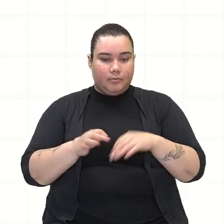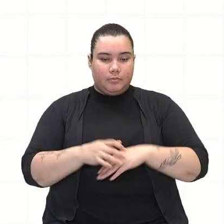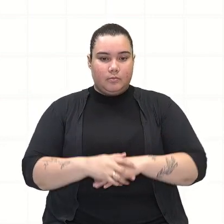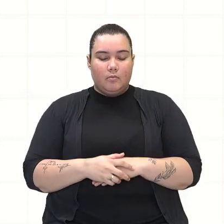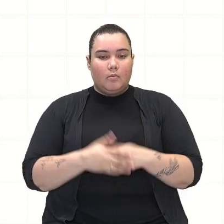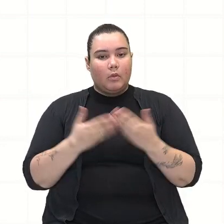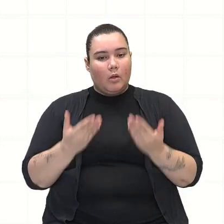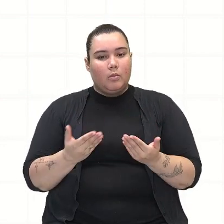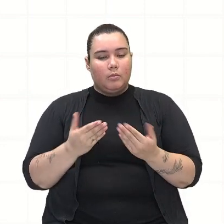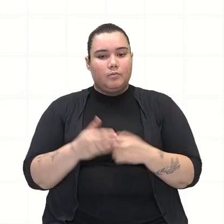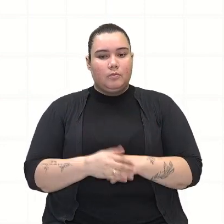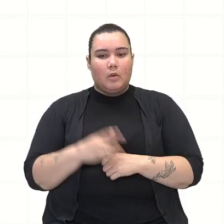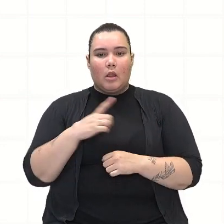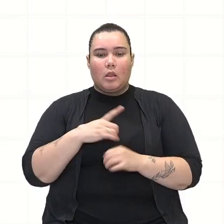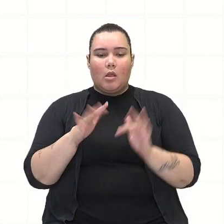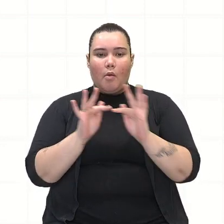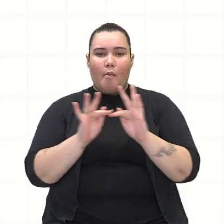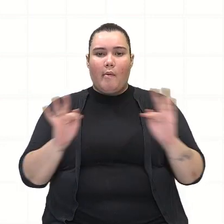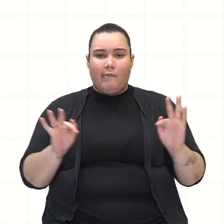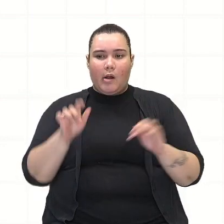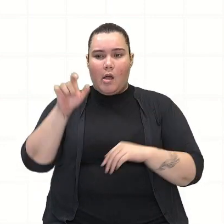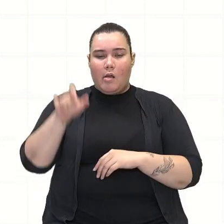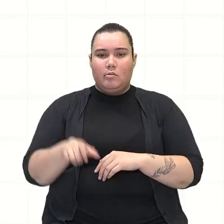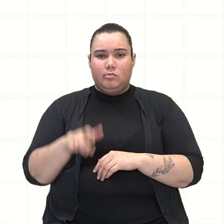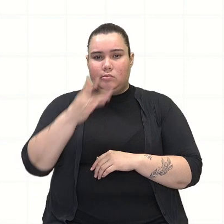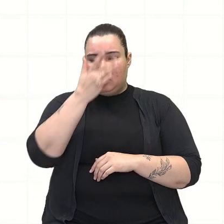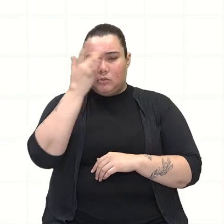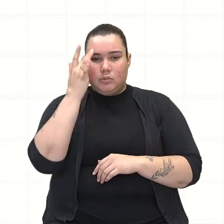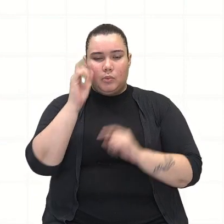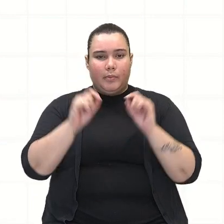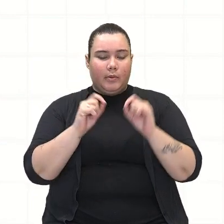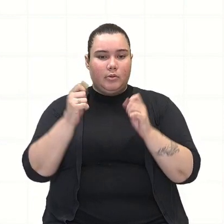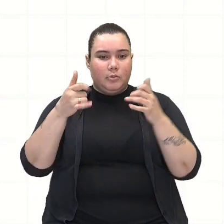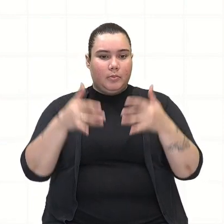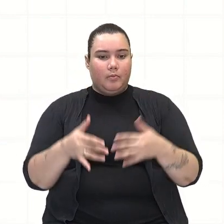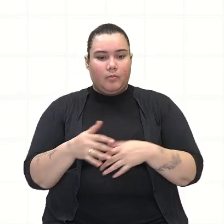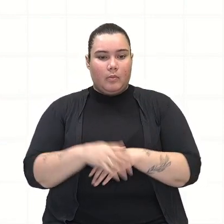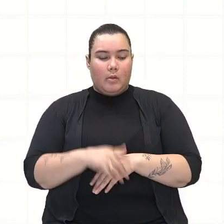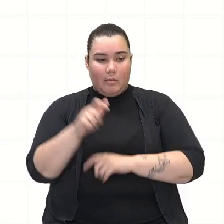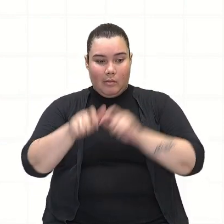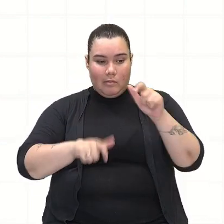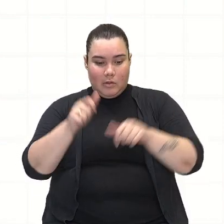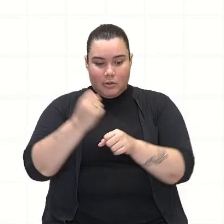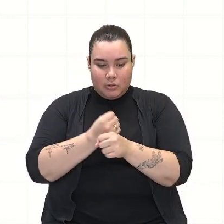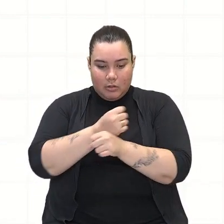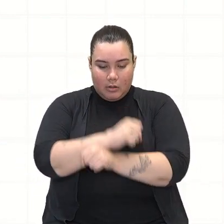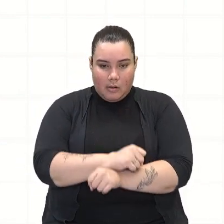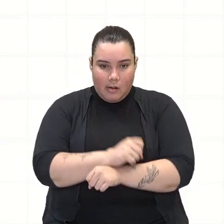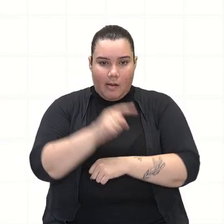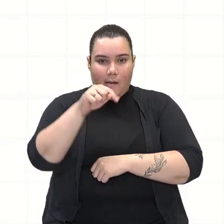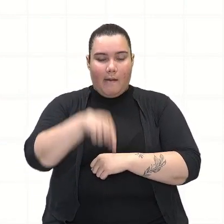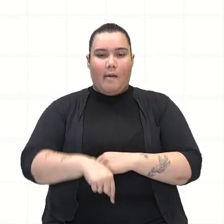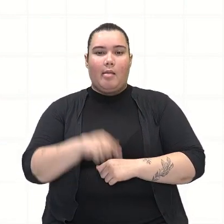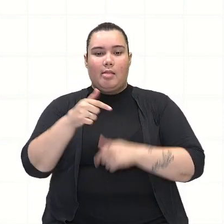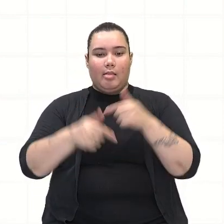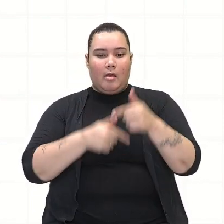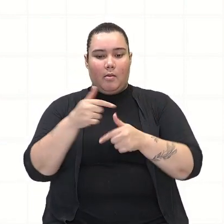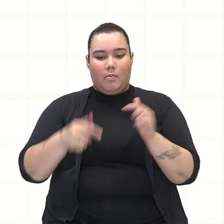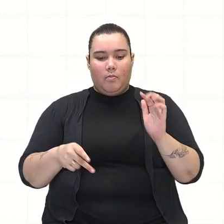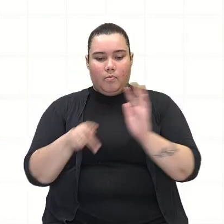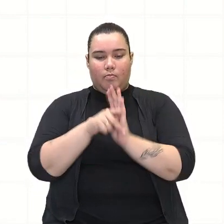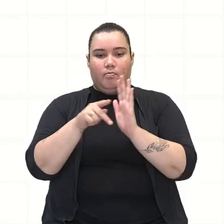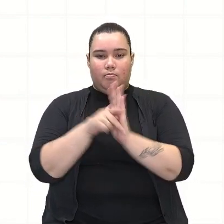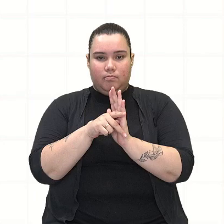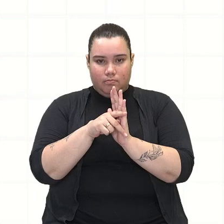tem uma frase de um jesuíta que dizia que os escravizados, eles eram as mãos e os pés do senhor